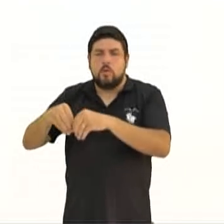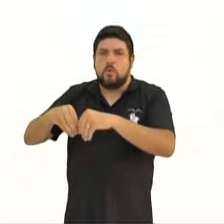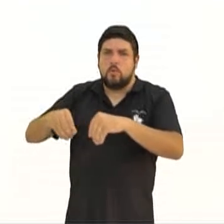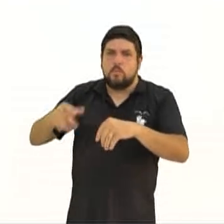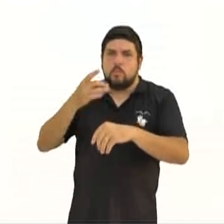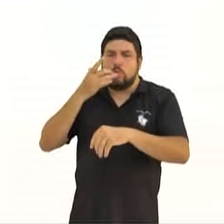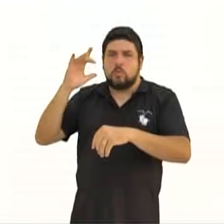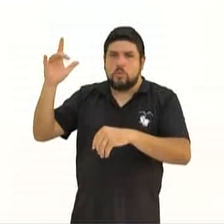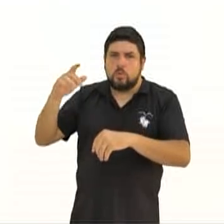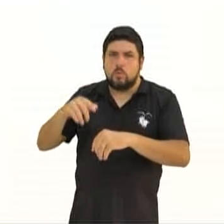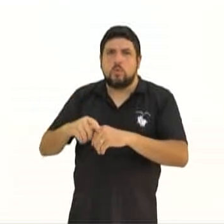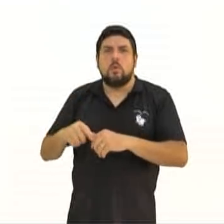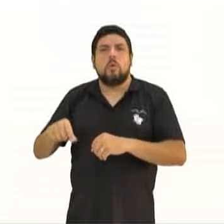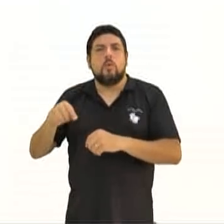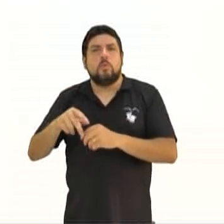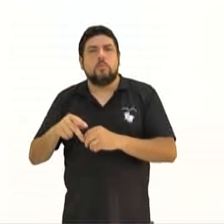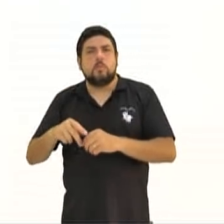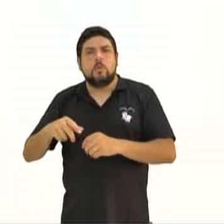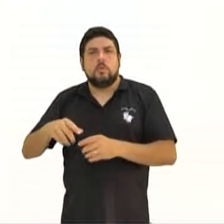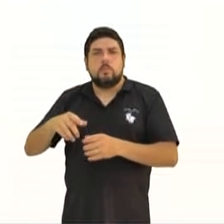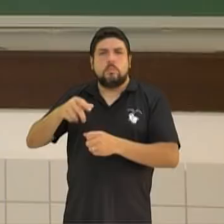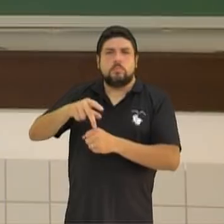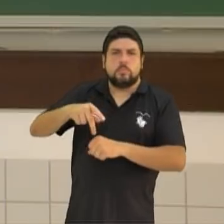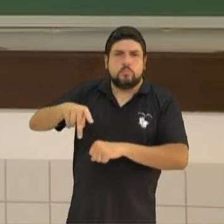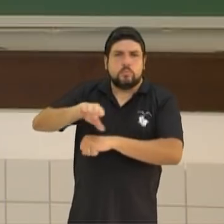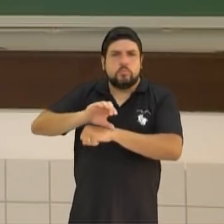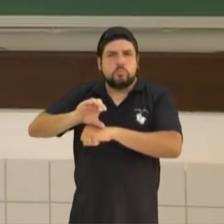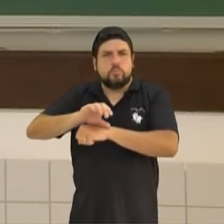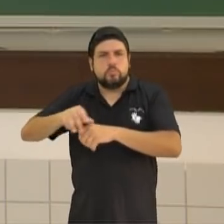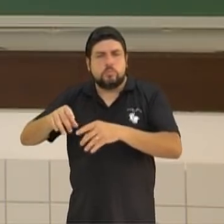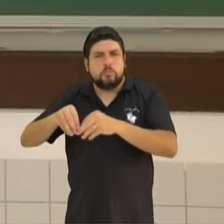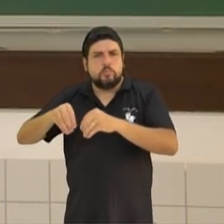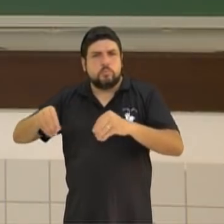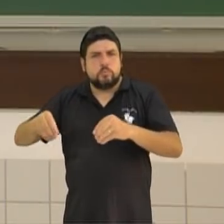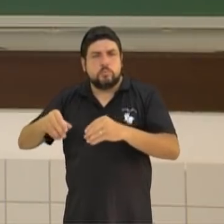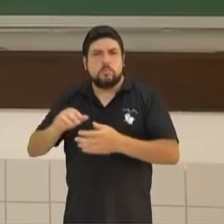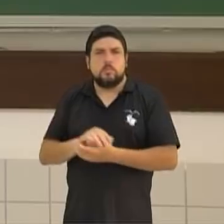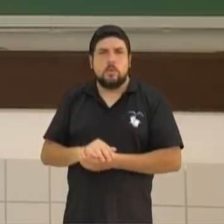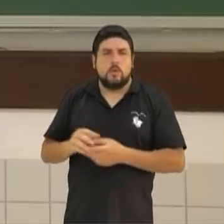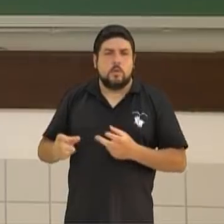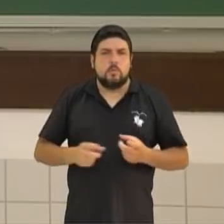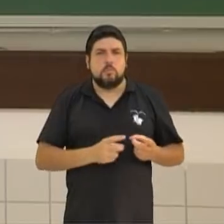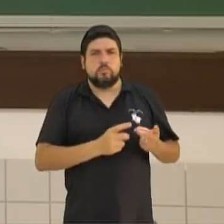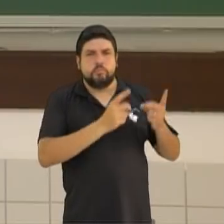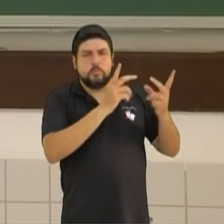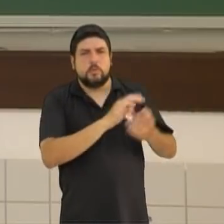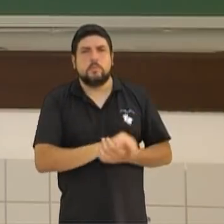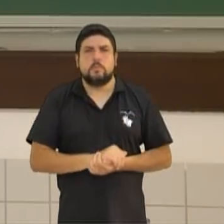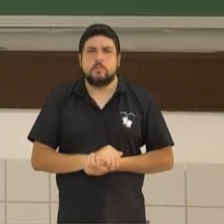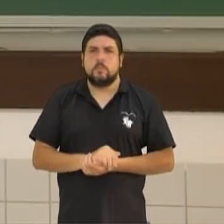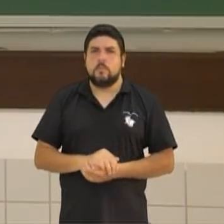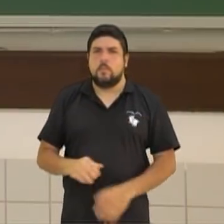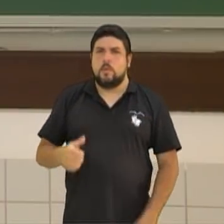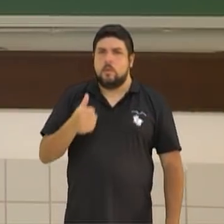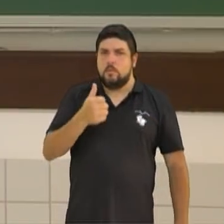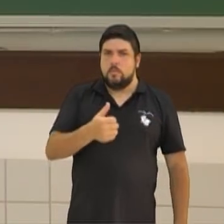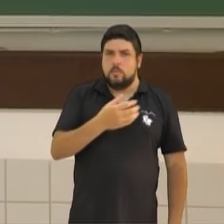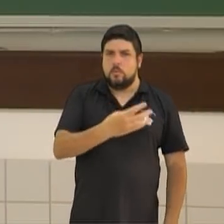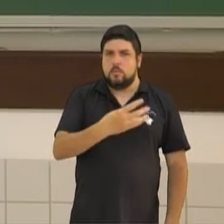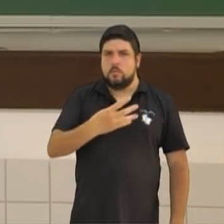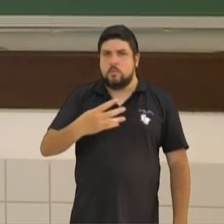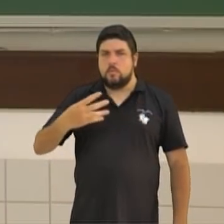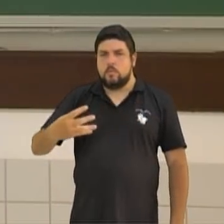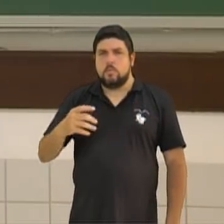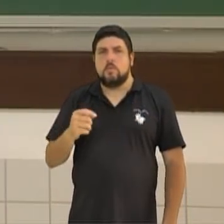pólvora e vender armas de fogo. Vender a pólvora e vender as armas de fogo. Uma curiosidade para vocês, 1444 é